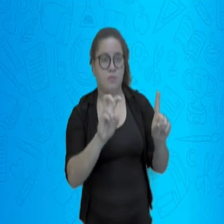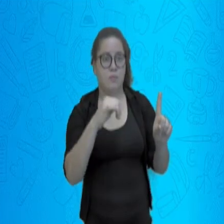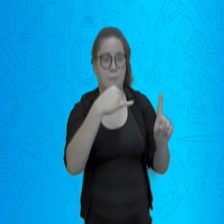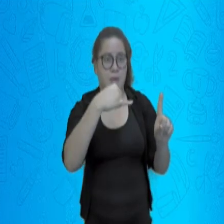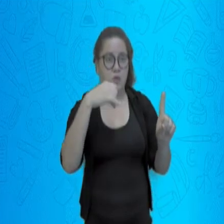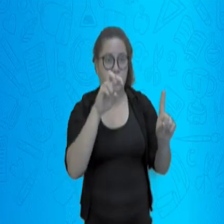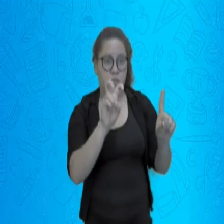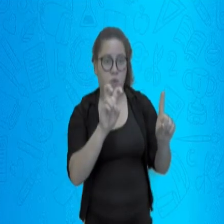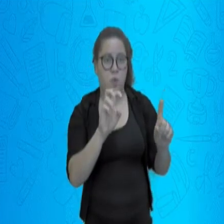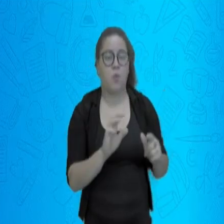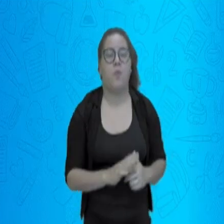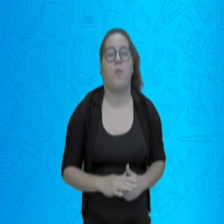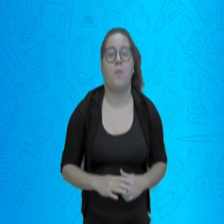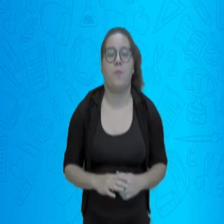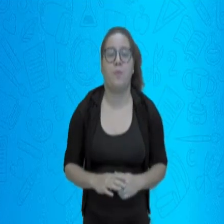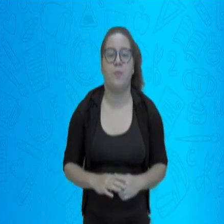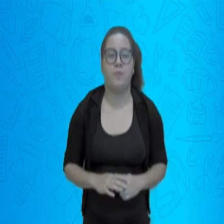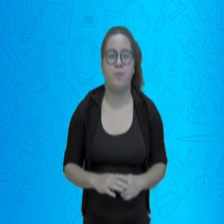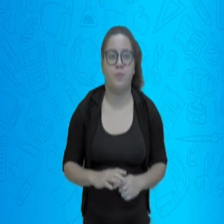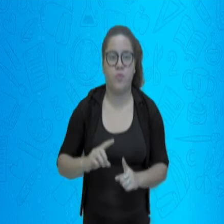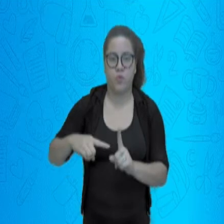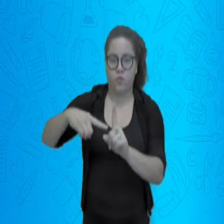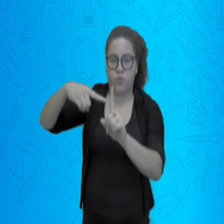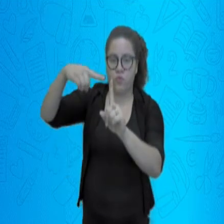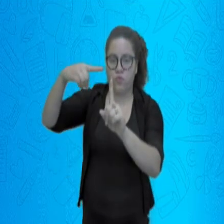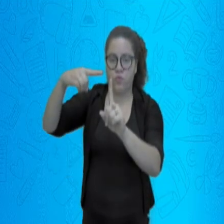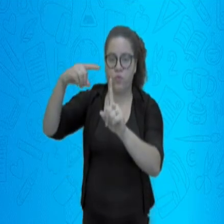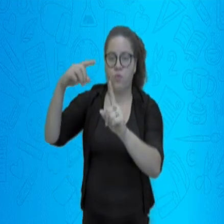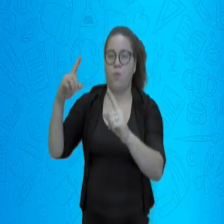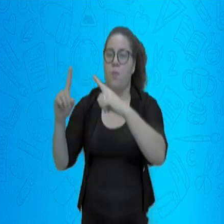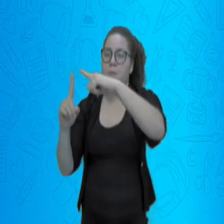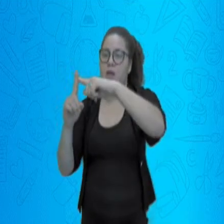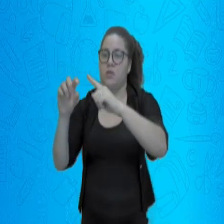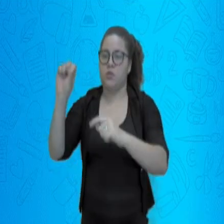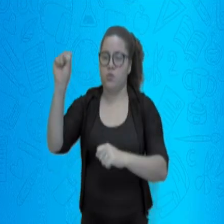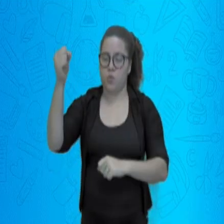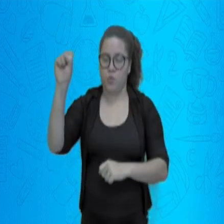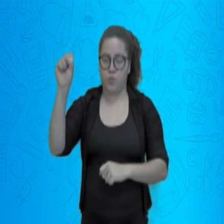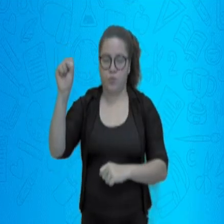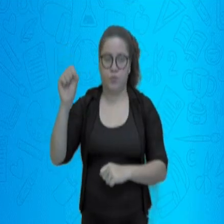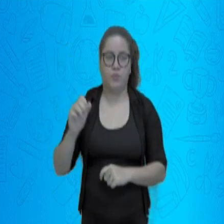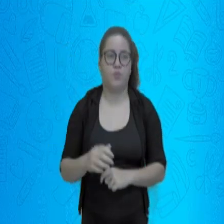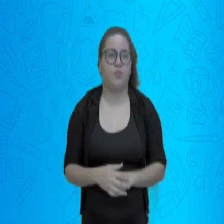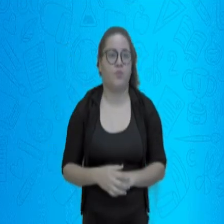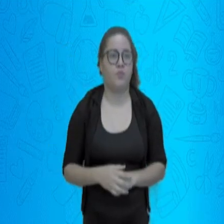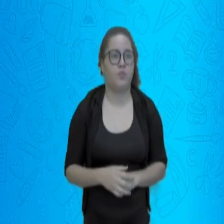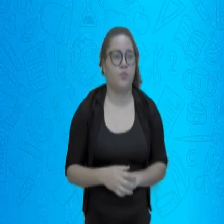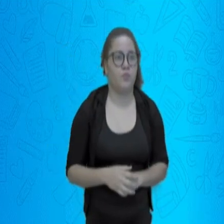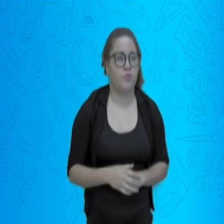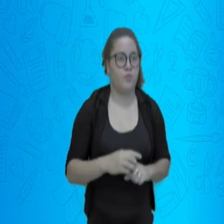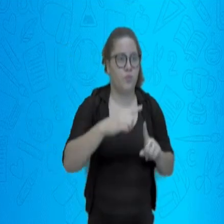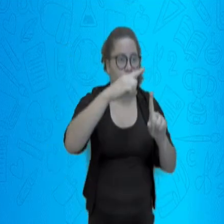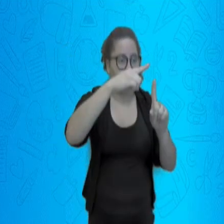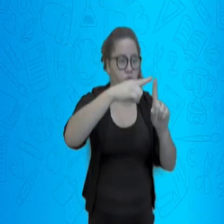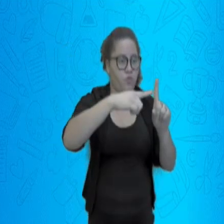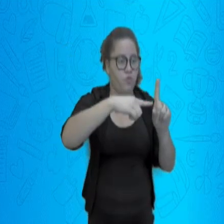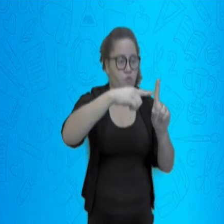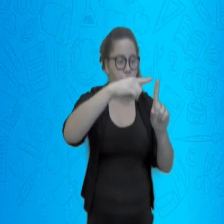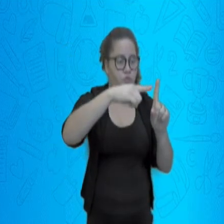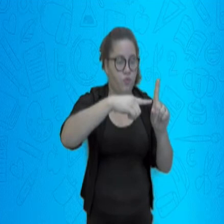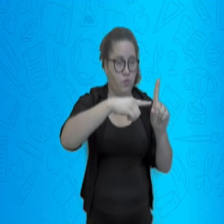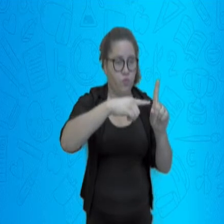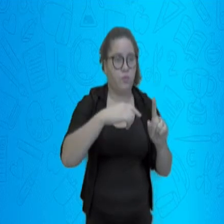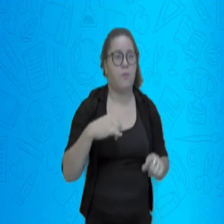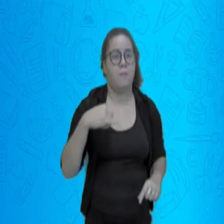temperatura máxima foi de +1. Olha, temperatura mínima, a palavra mínima